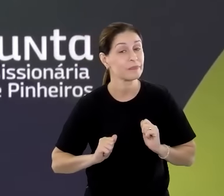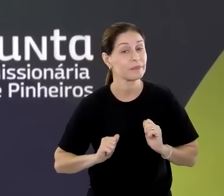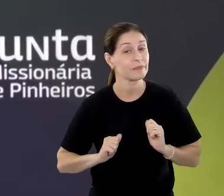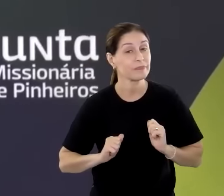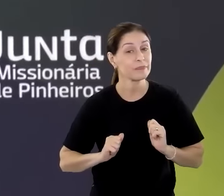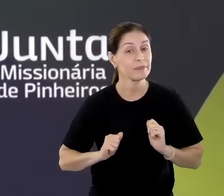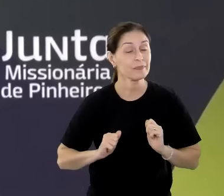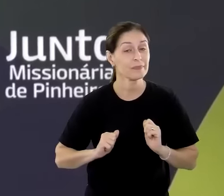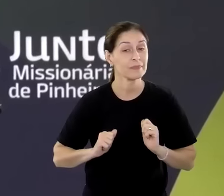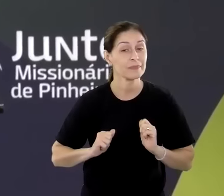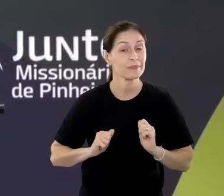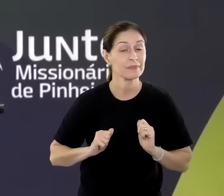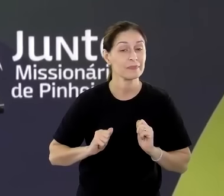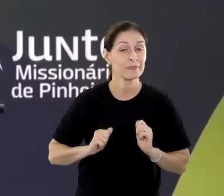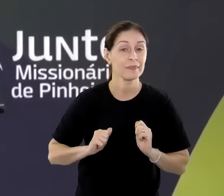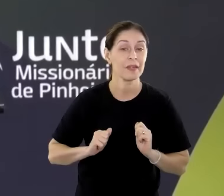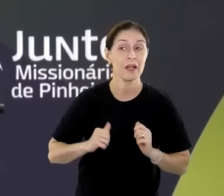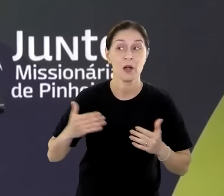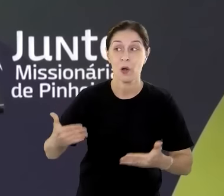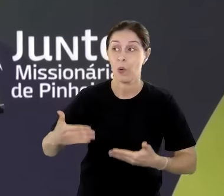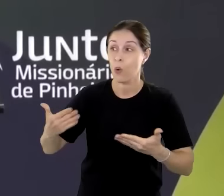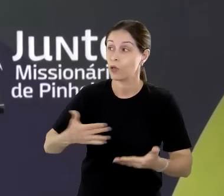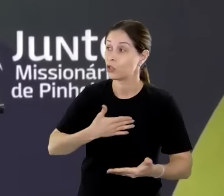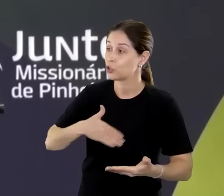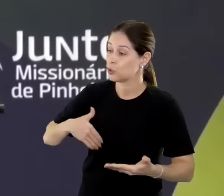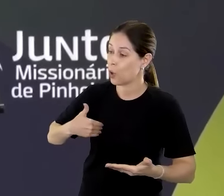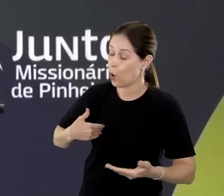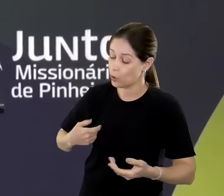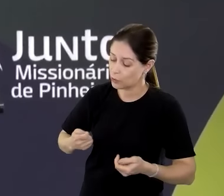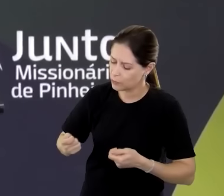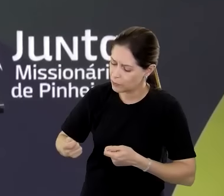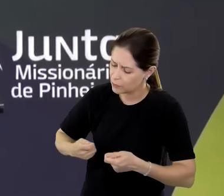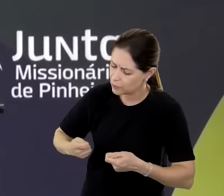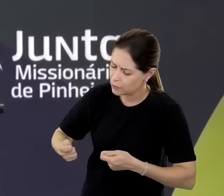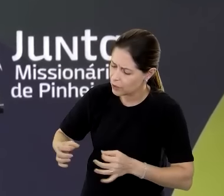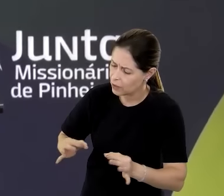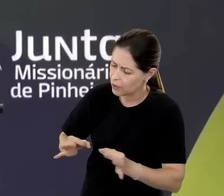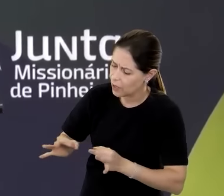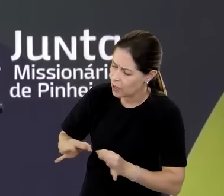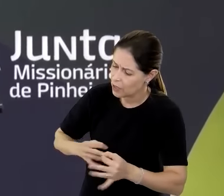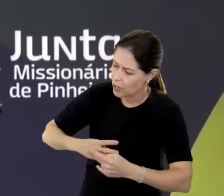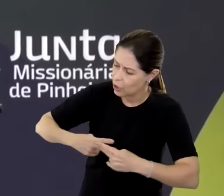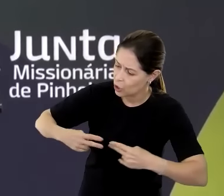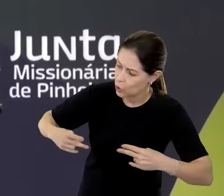ao cuidar você das coisas de Deus, Deus cuida das suas